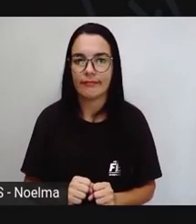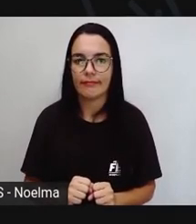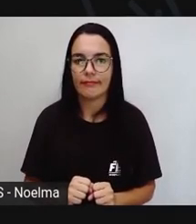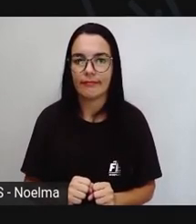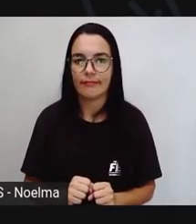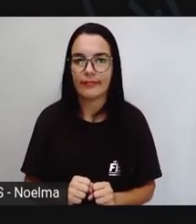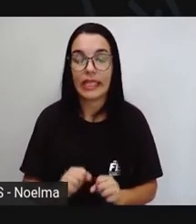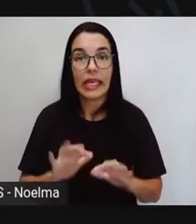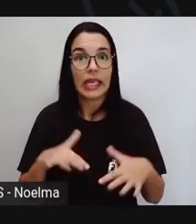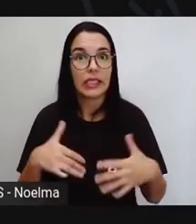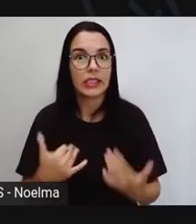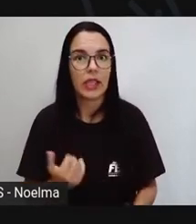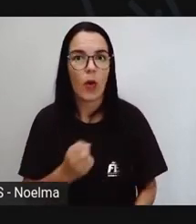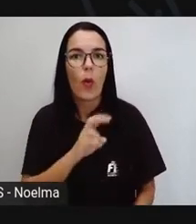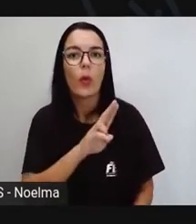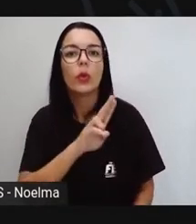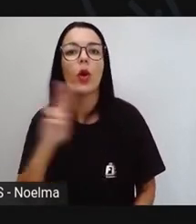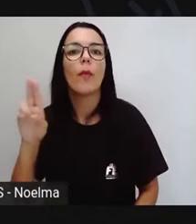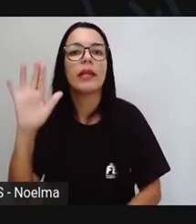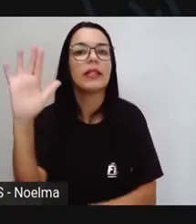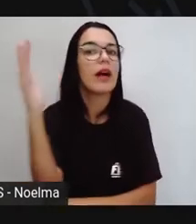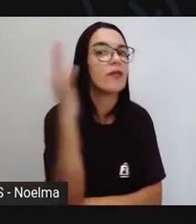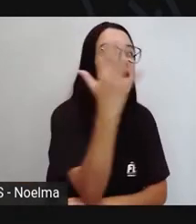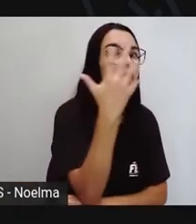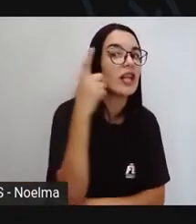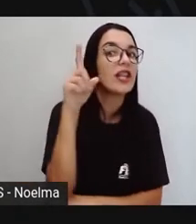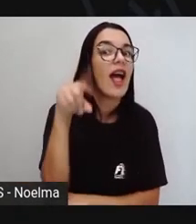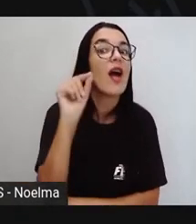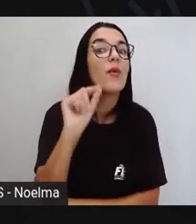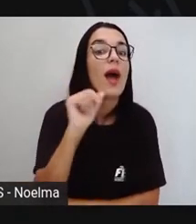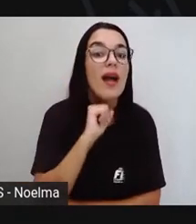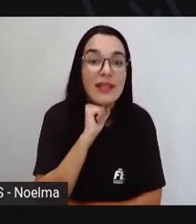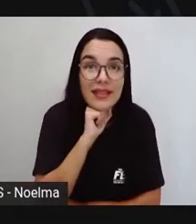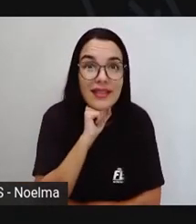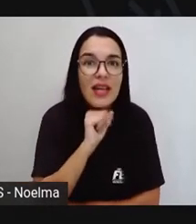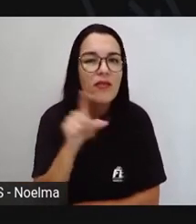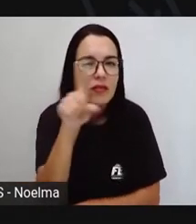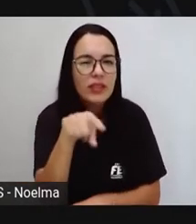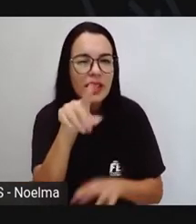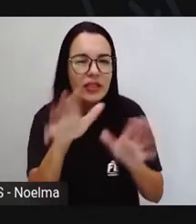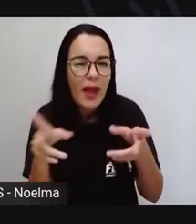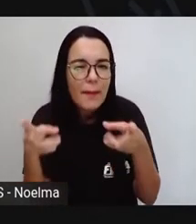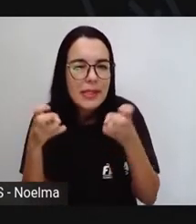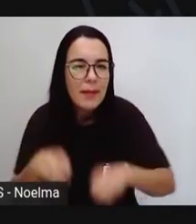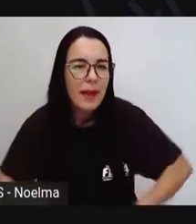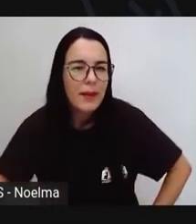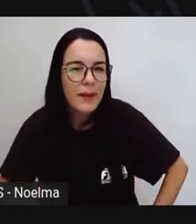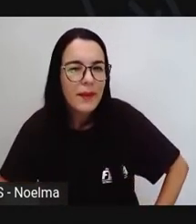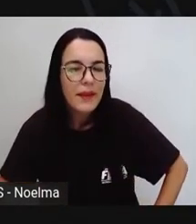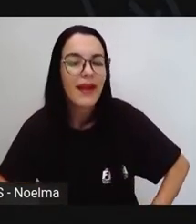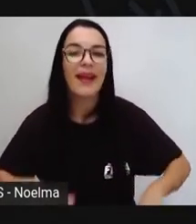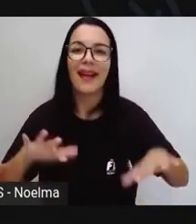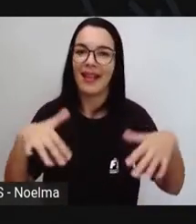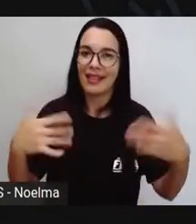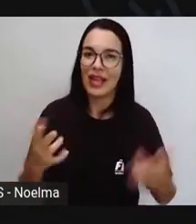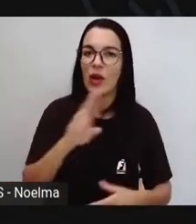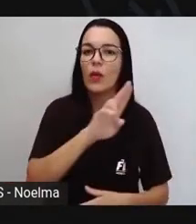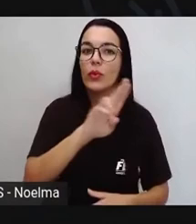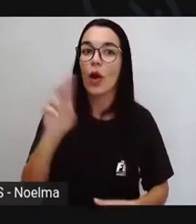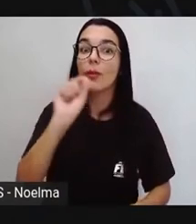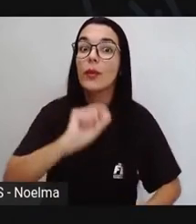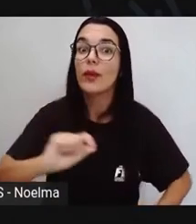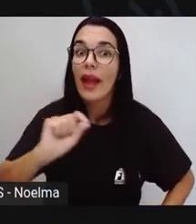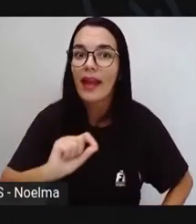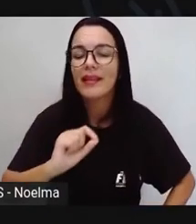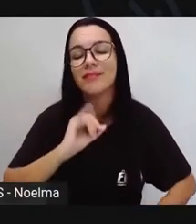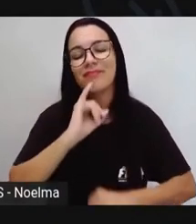O nome dessa floresta é... Já perceberam aí? O nome dessa floresta é